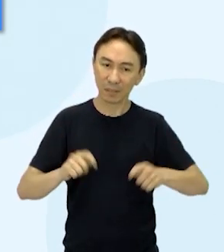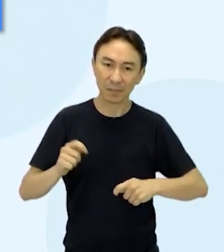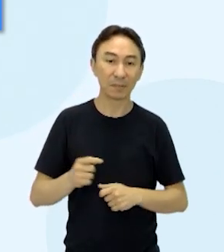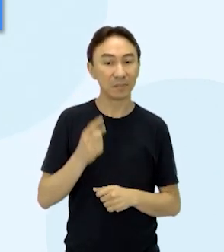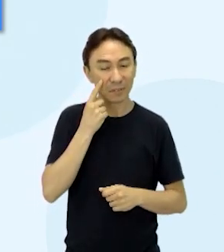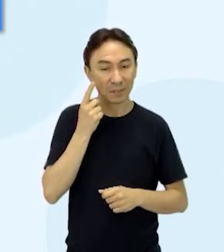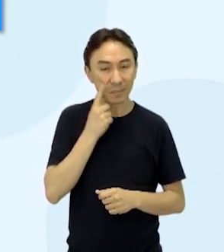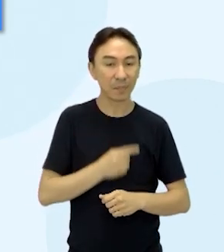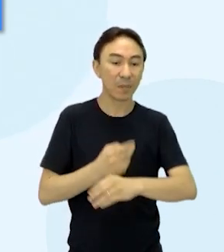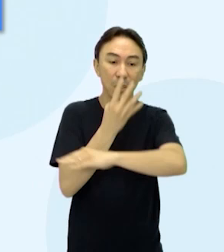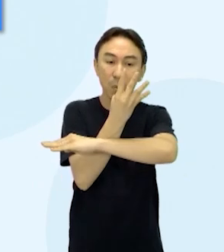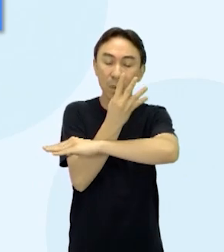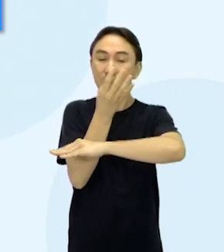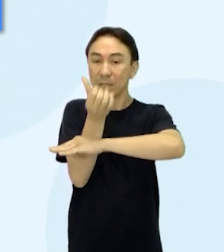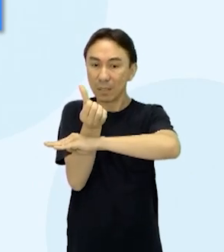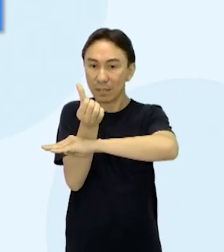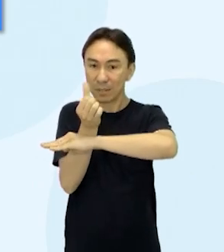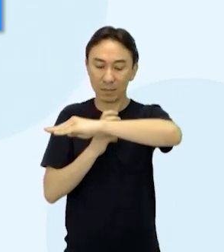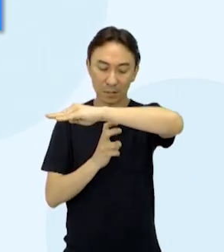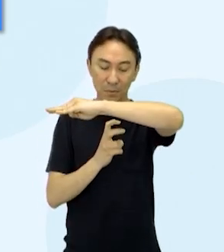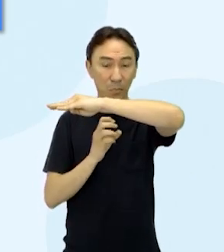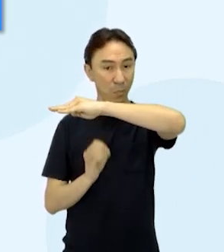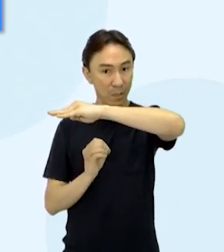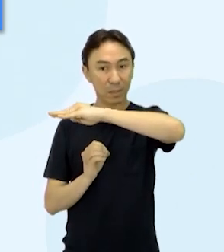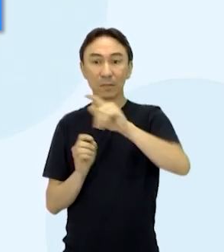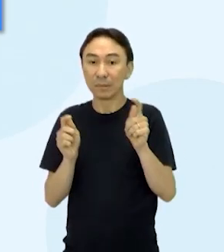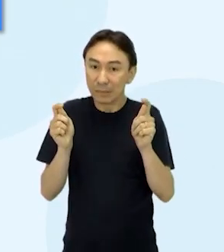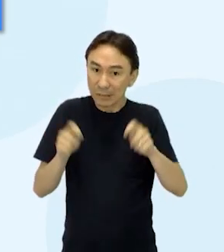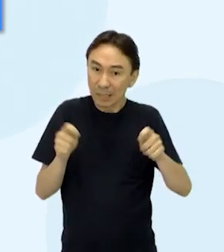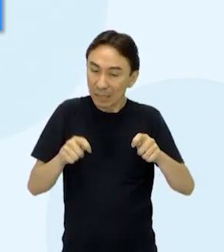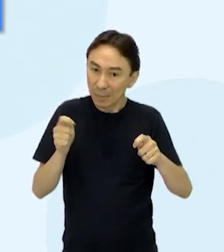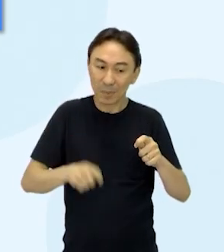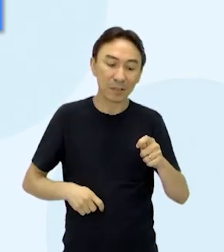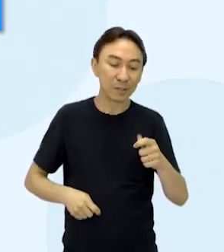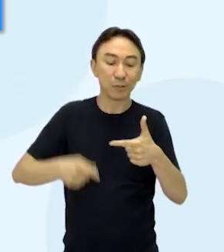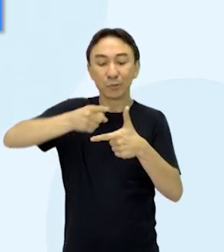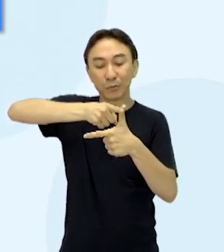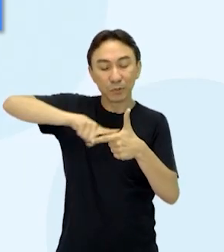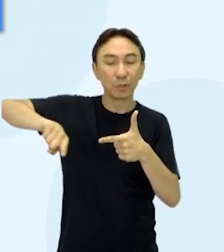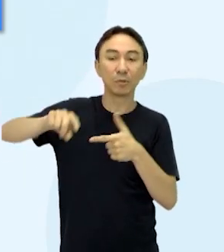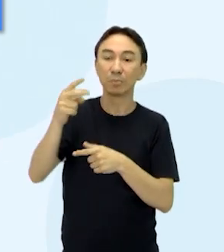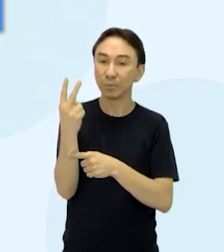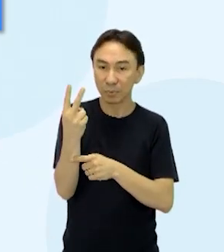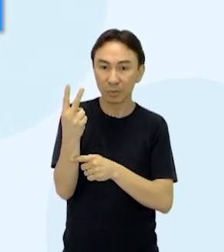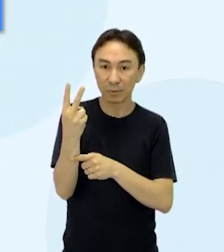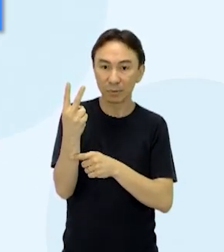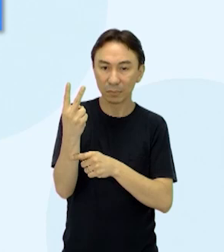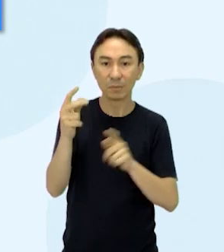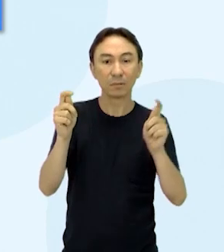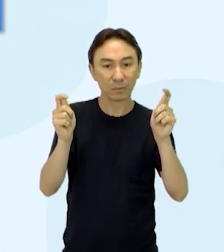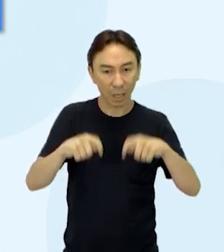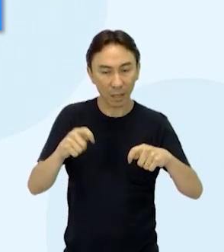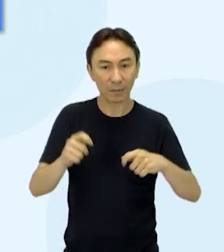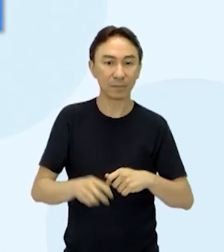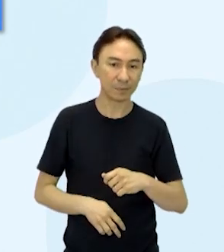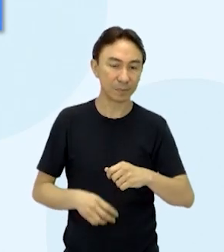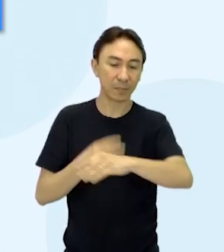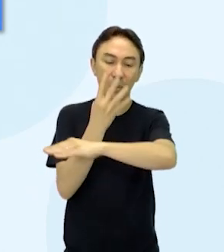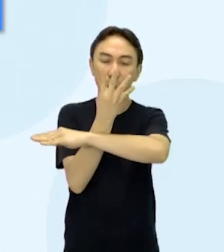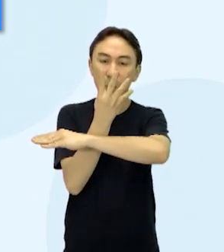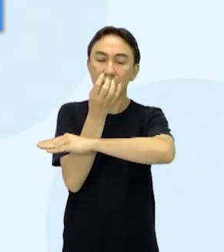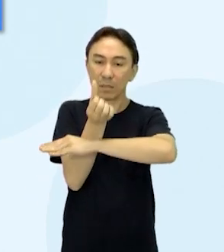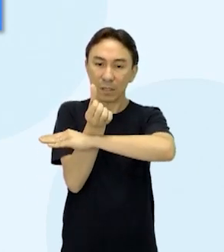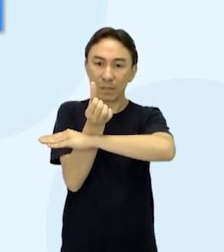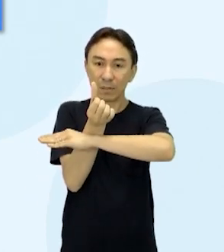50, eles podem ser divididos por 2, tá? E aí eu vou dividir o